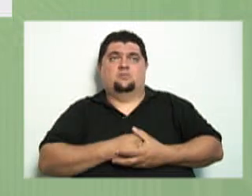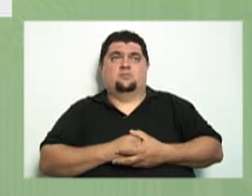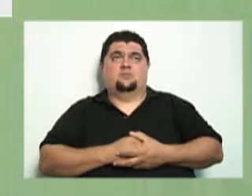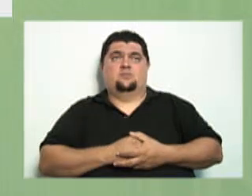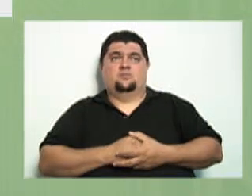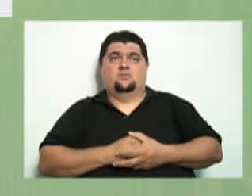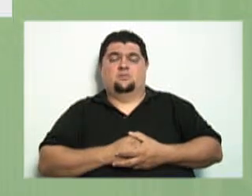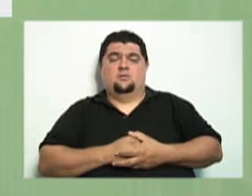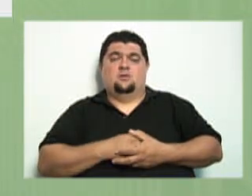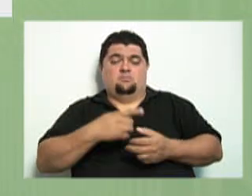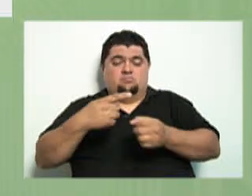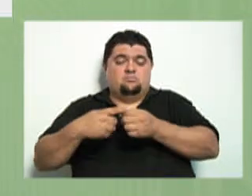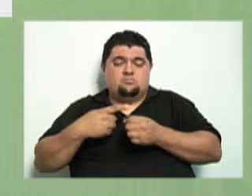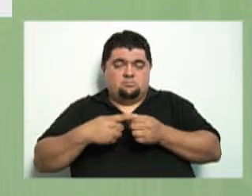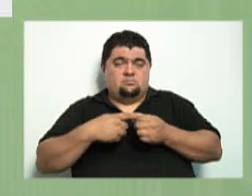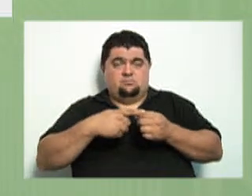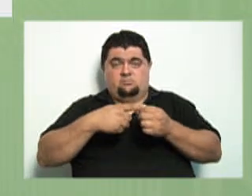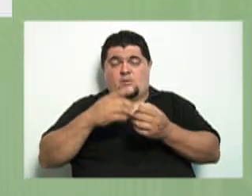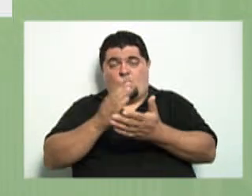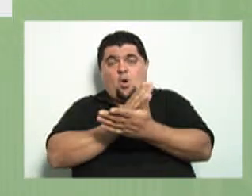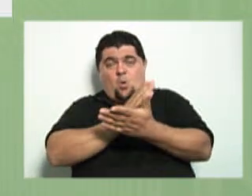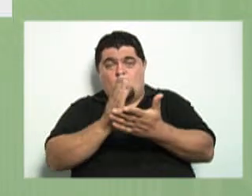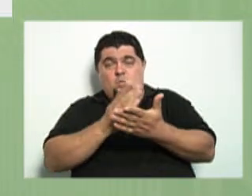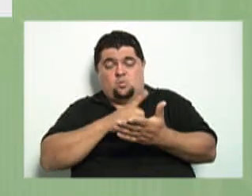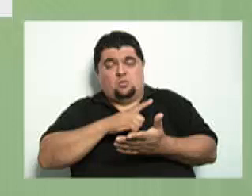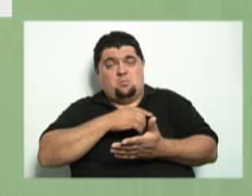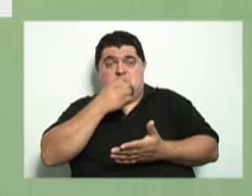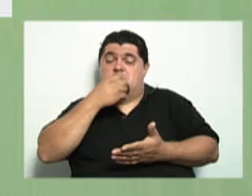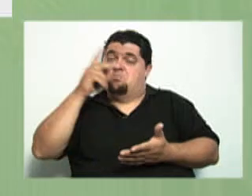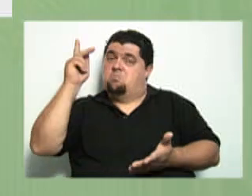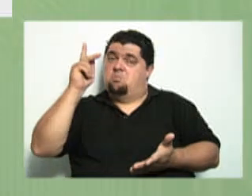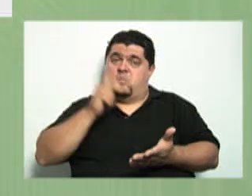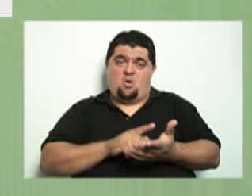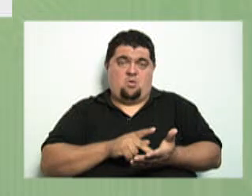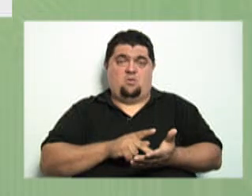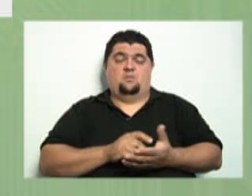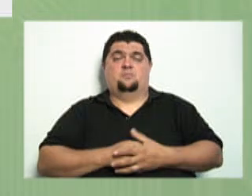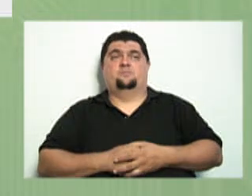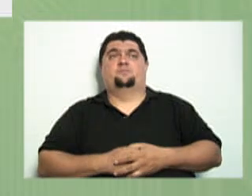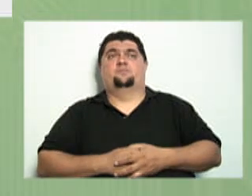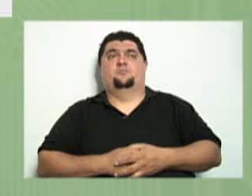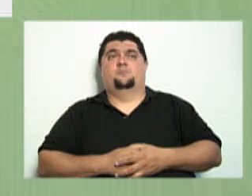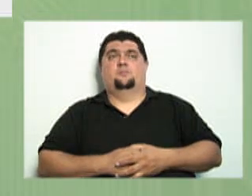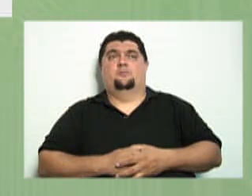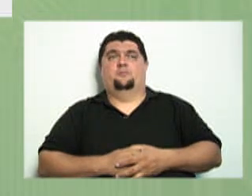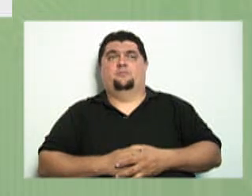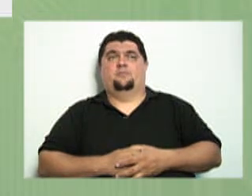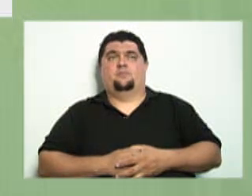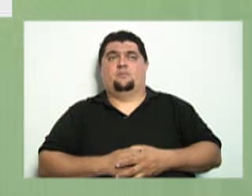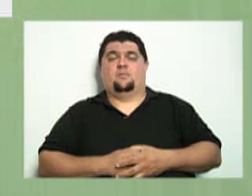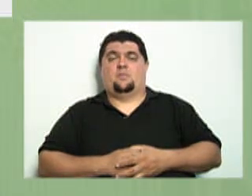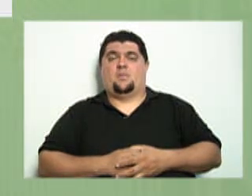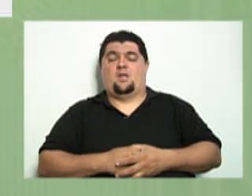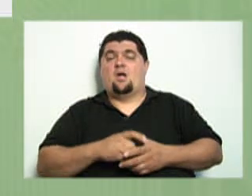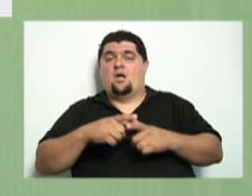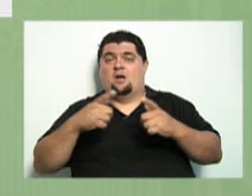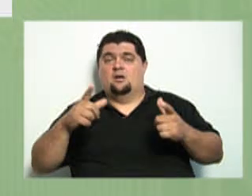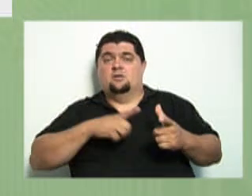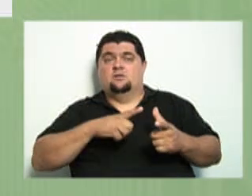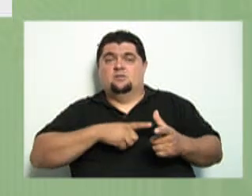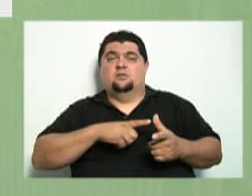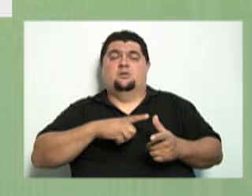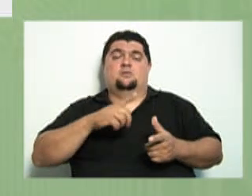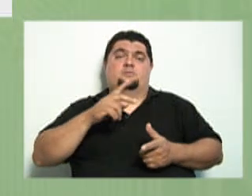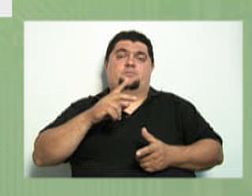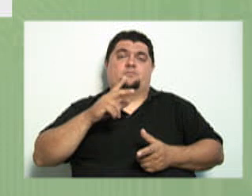interior de Rondônia a gente tem alguns municípios, né, que estão com esse resultado muito alto. Mas, em sua maioria, os resultados maiores, a gente